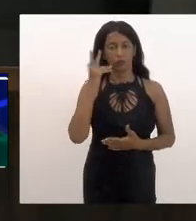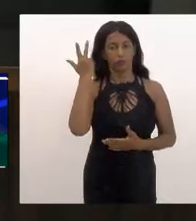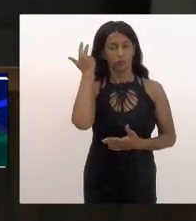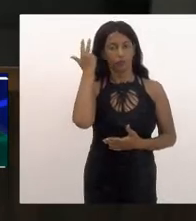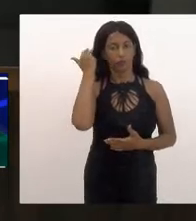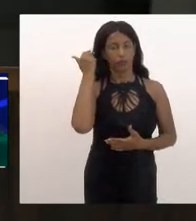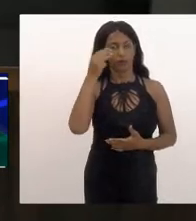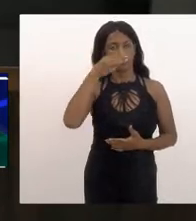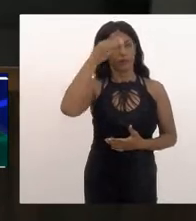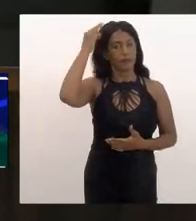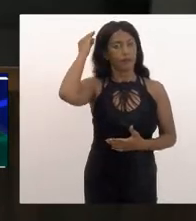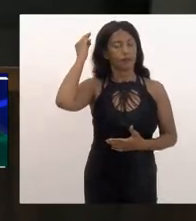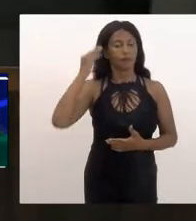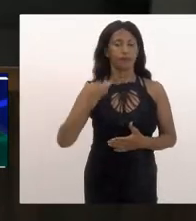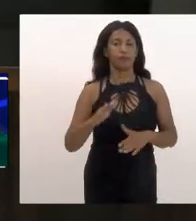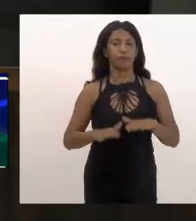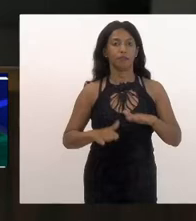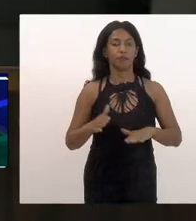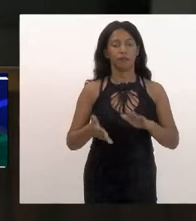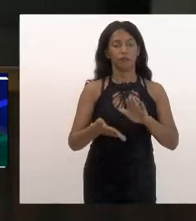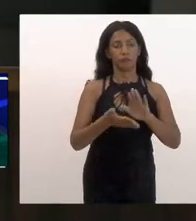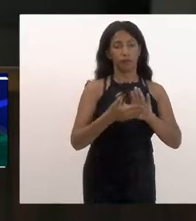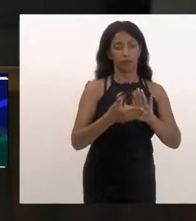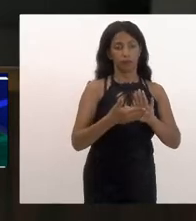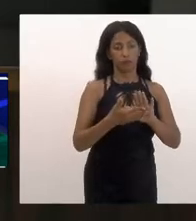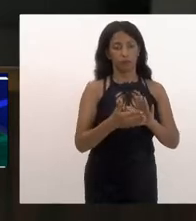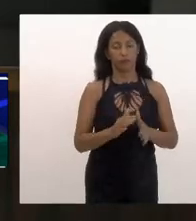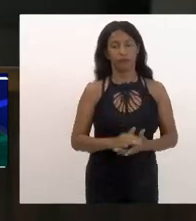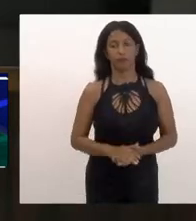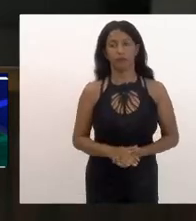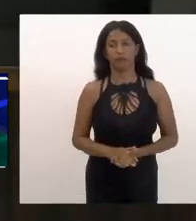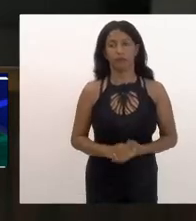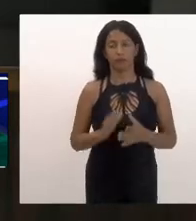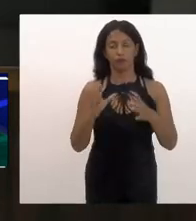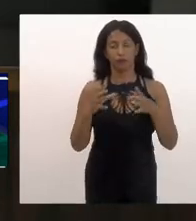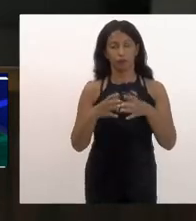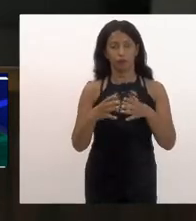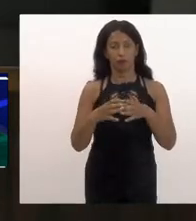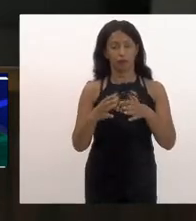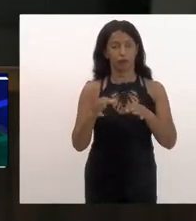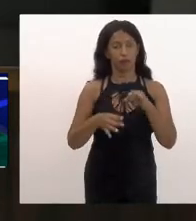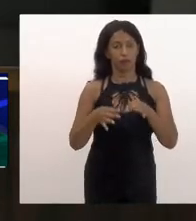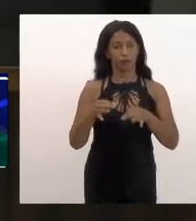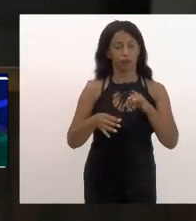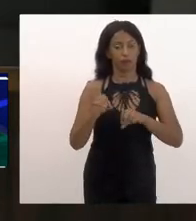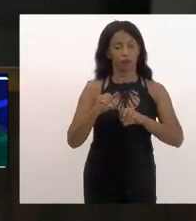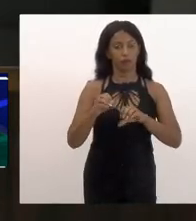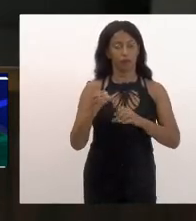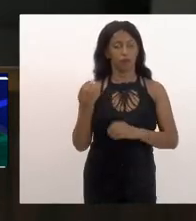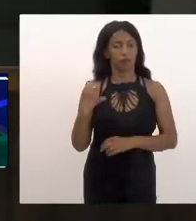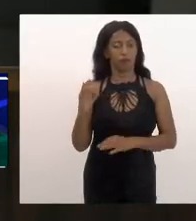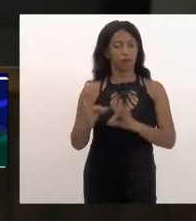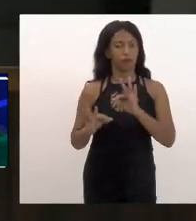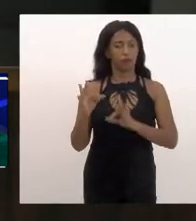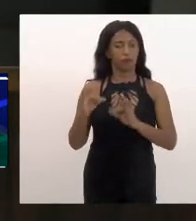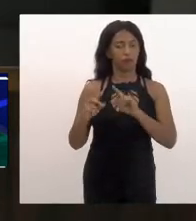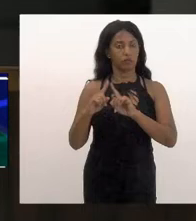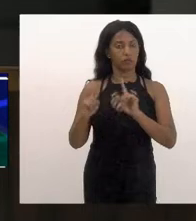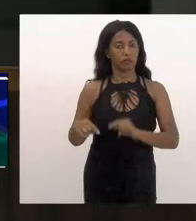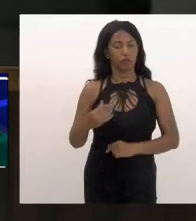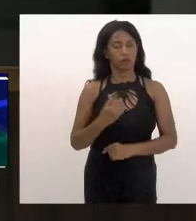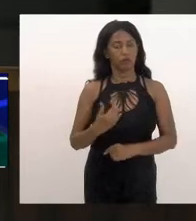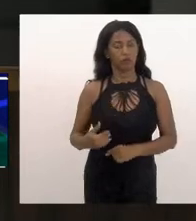Márcio Pacheco. Pendendo de pareceres das comissões de Constituição, Justiça, Educação, Ciência e Tecnologia, Servidores